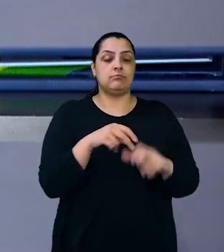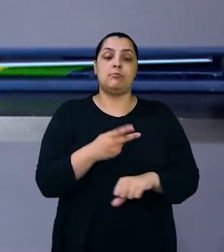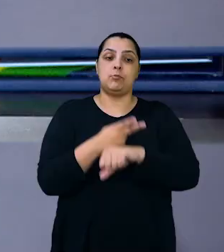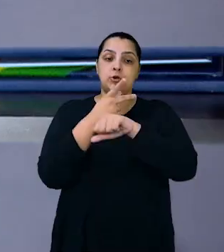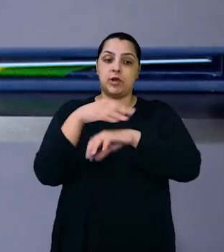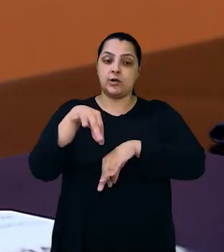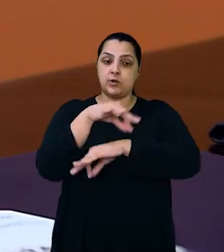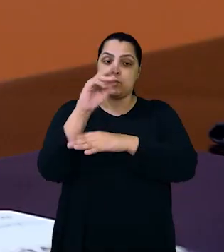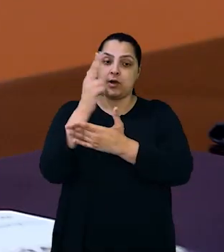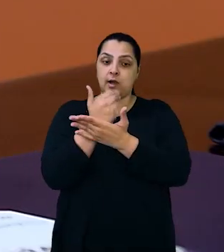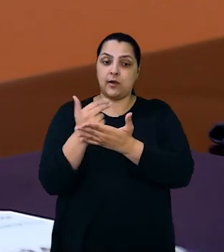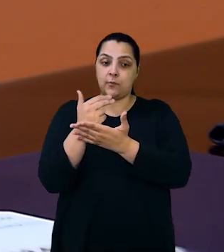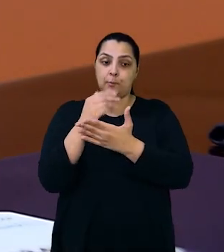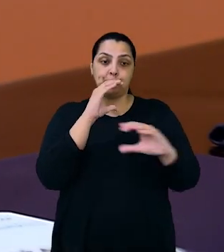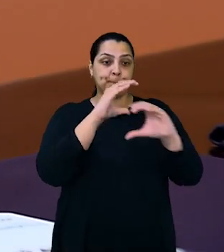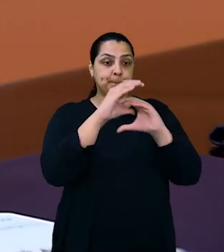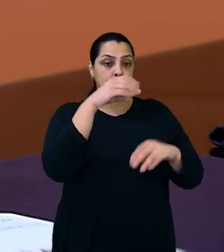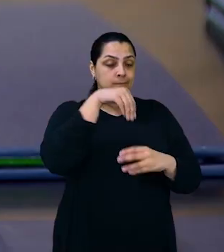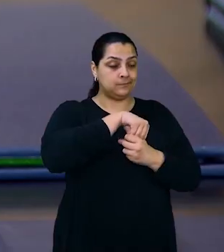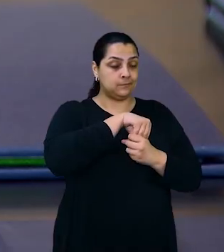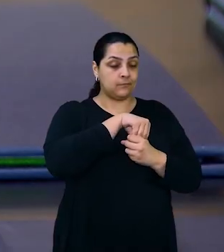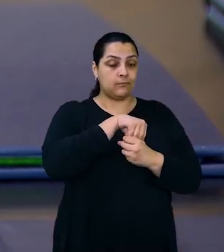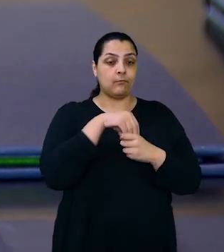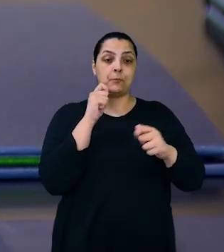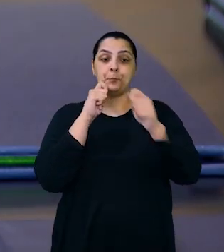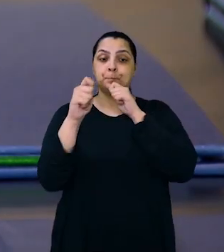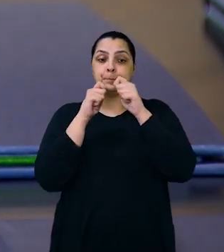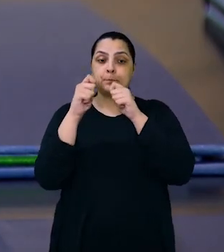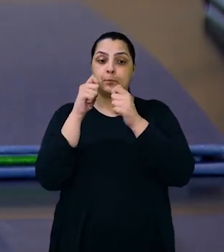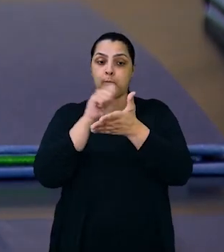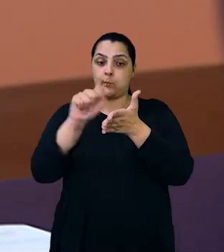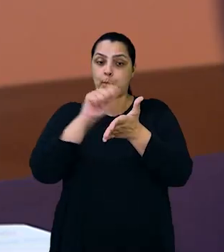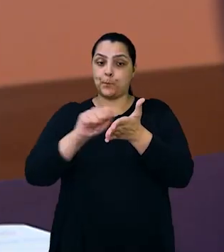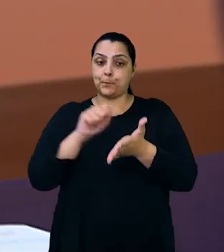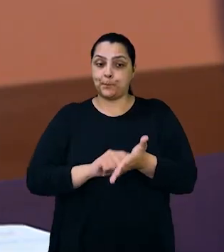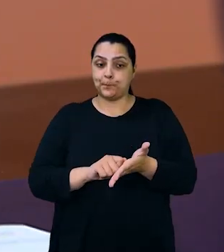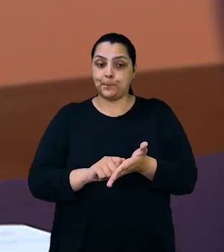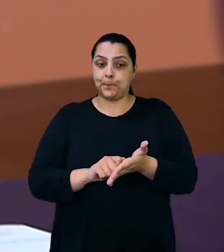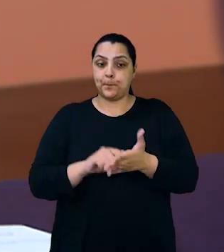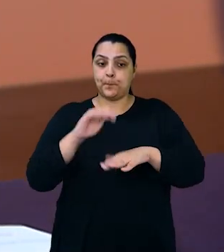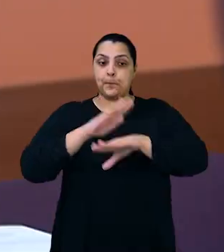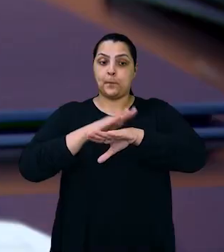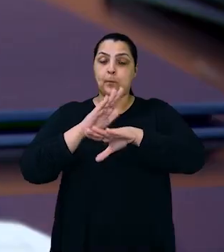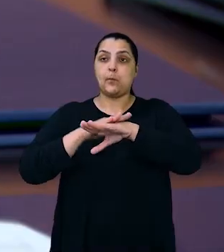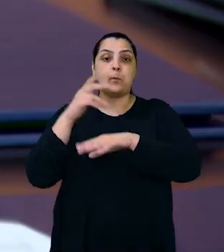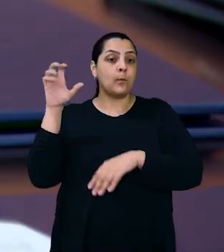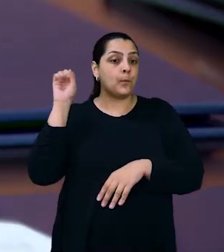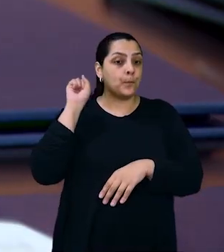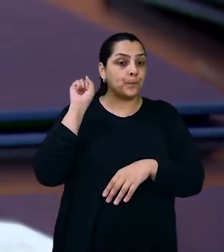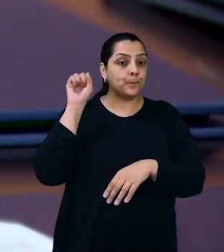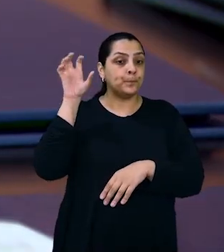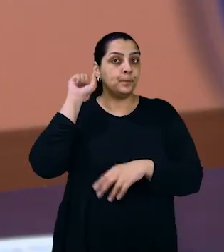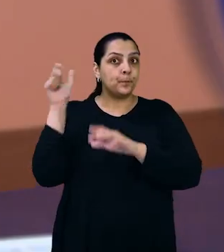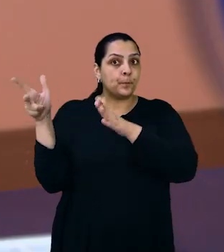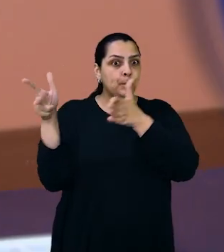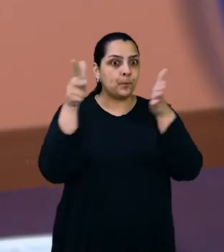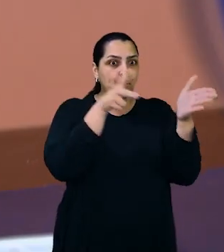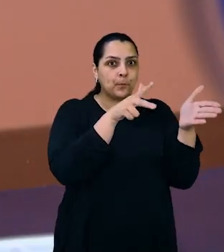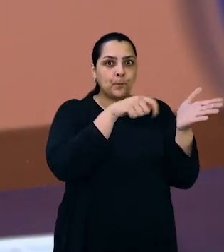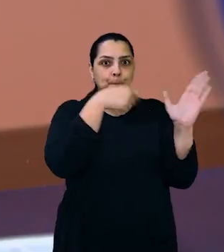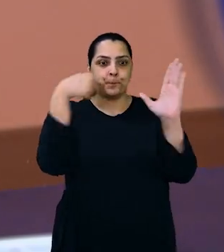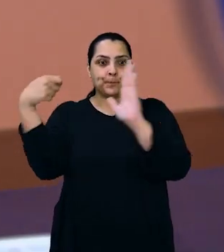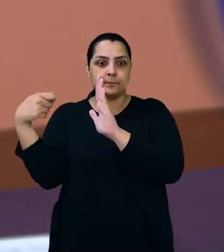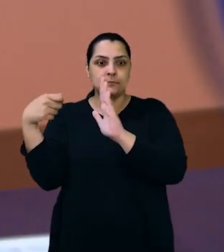projeto gráfico, comunicação interna, reportagem escrita, produto radiofônico e audiovisual, além